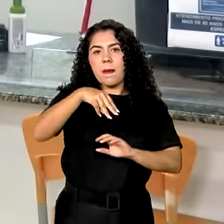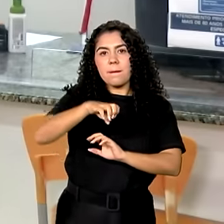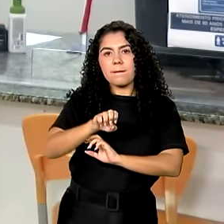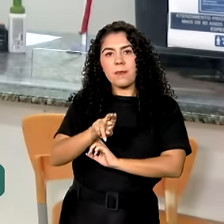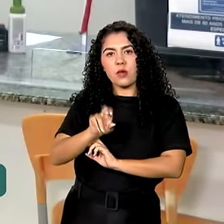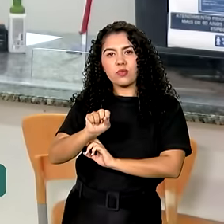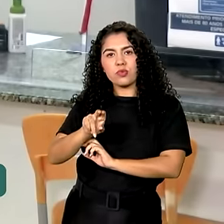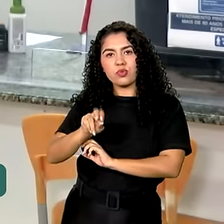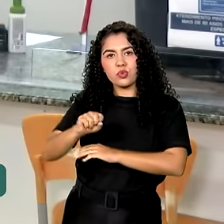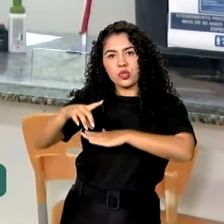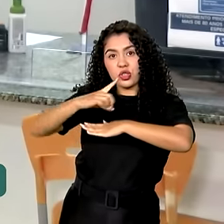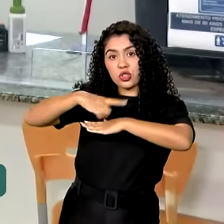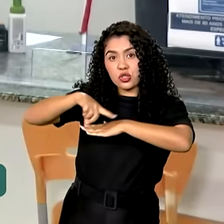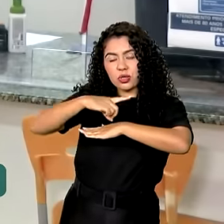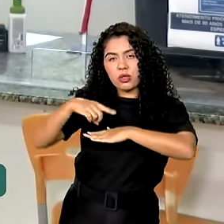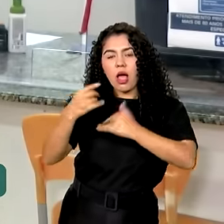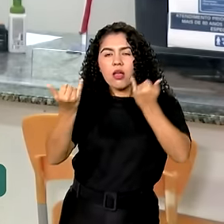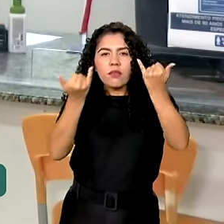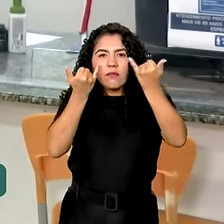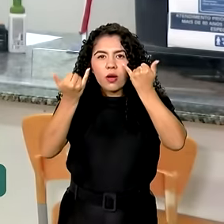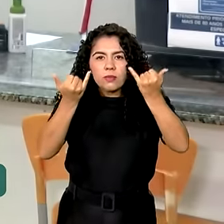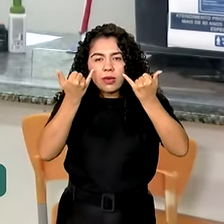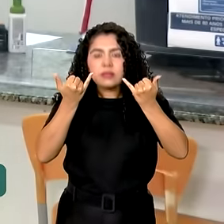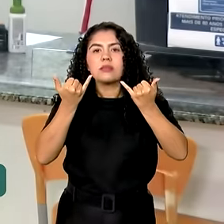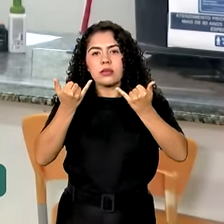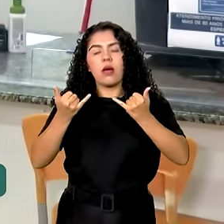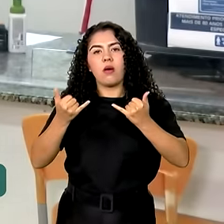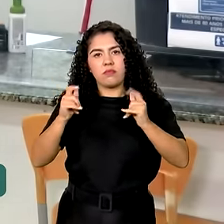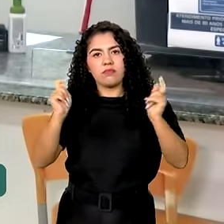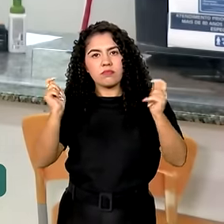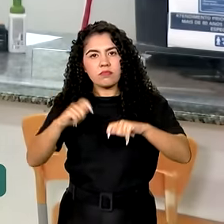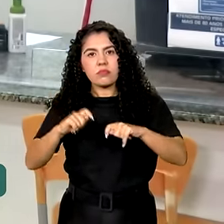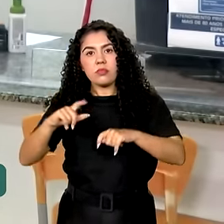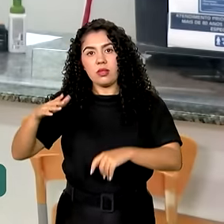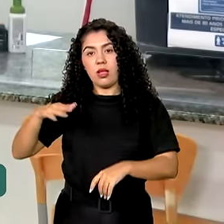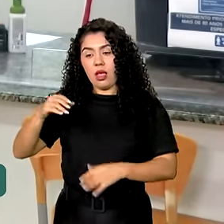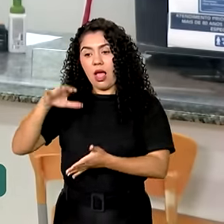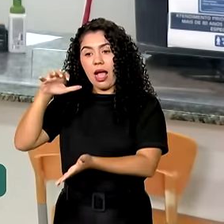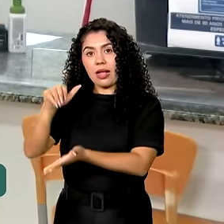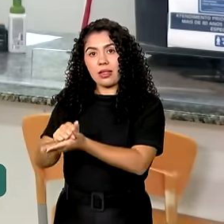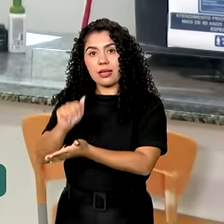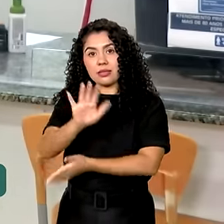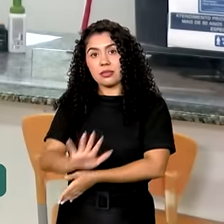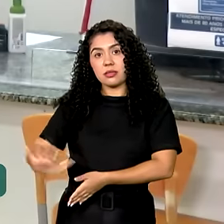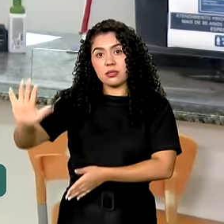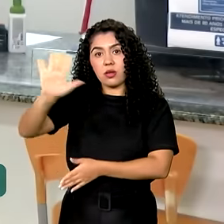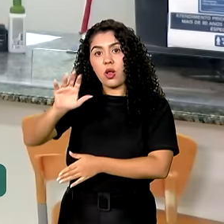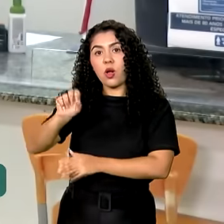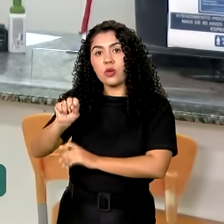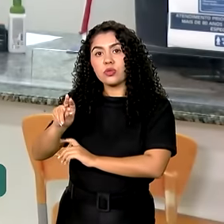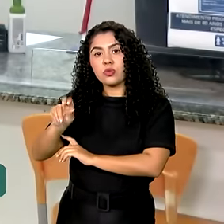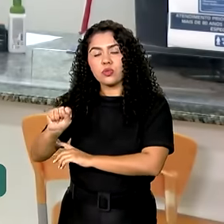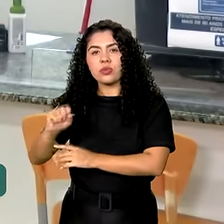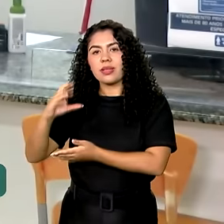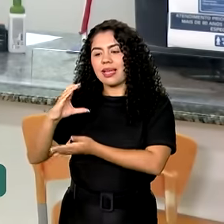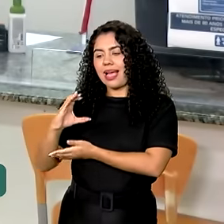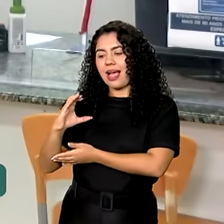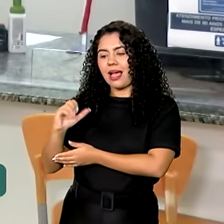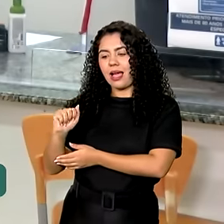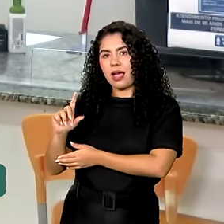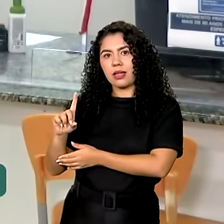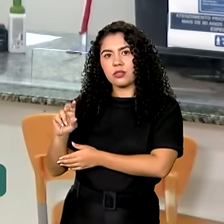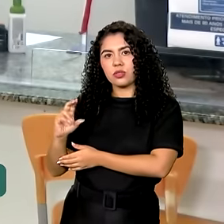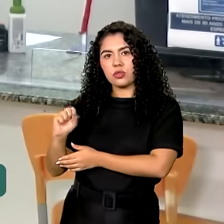Essas informações são integradas ao Cadastro Nacional de Usuários do SUS, o CadSUS,